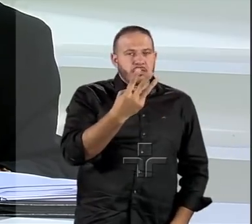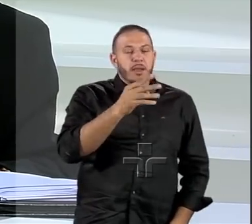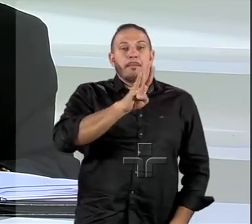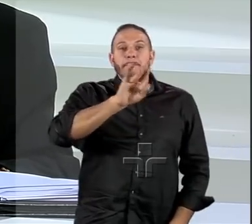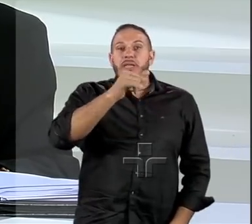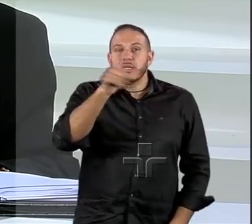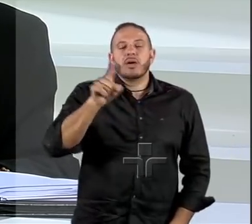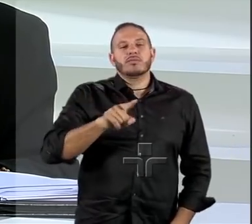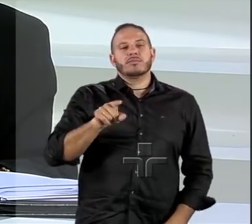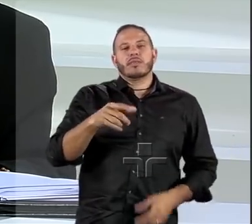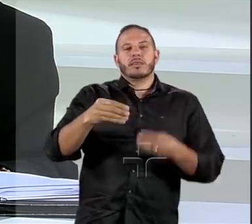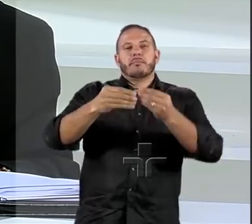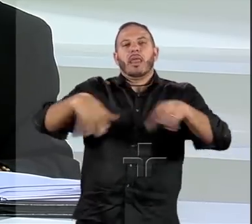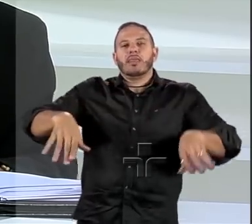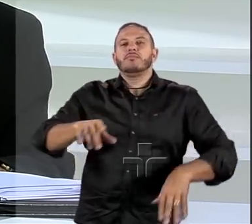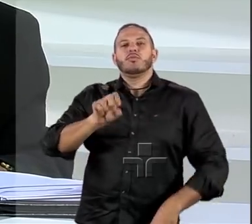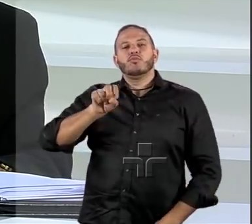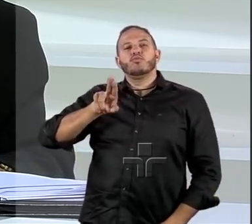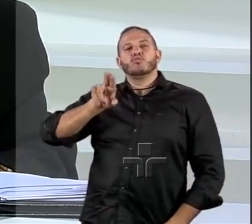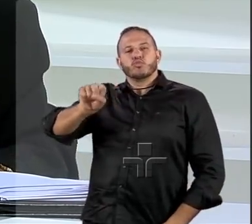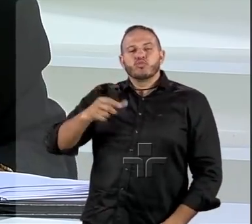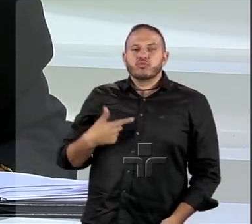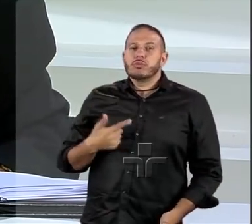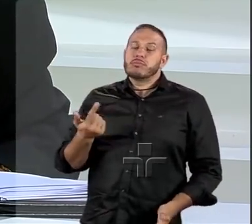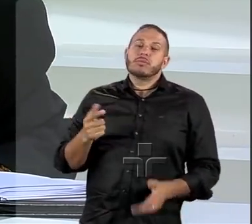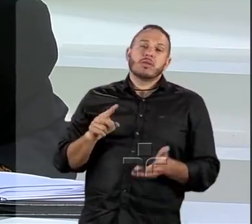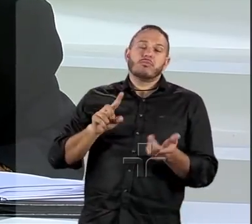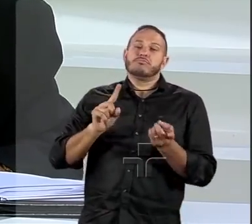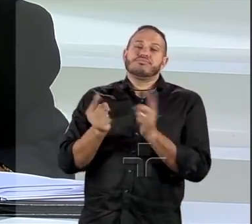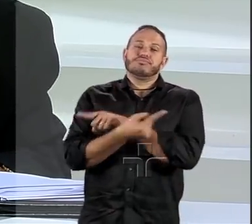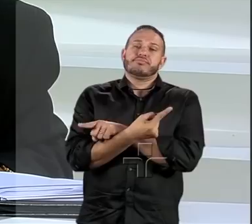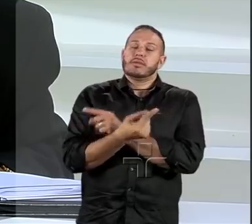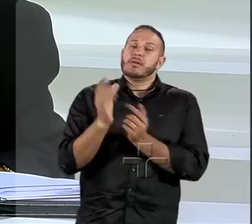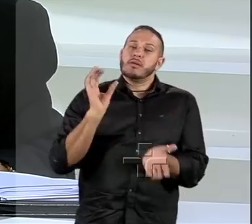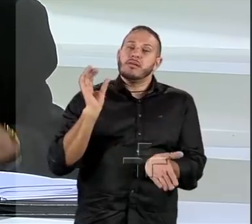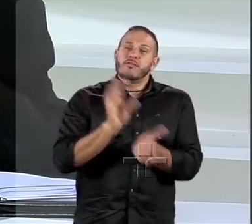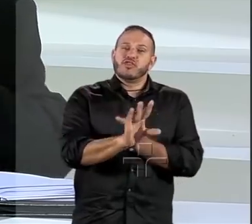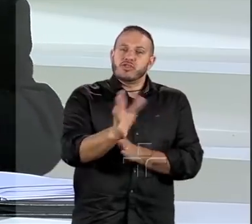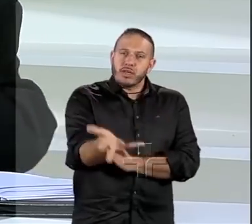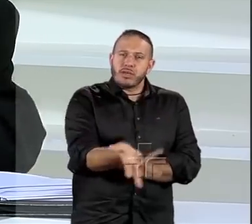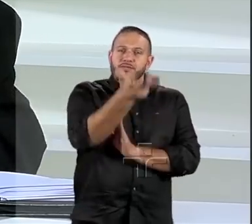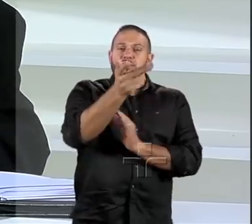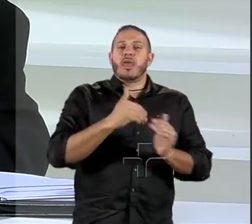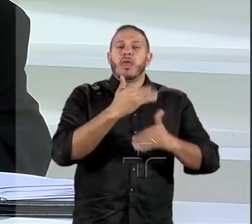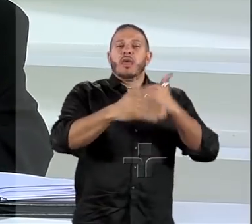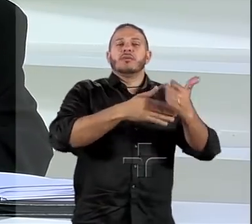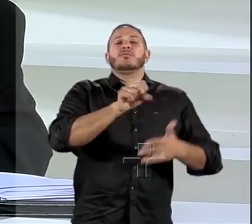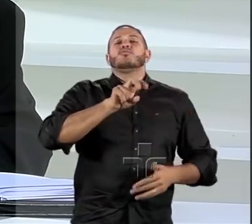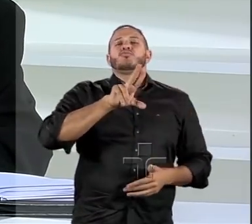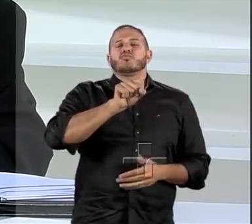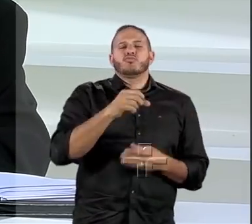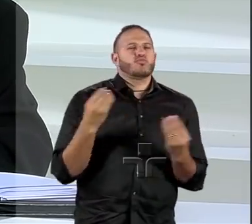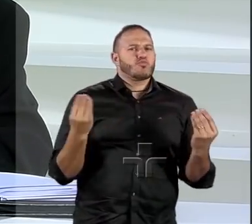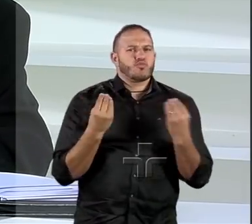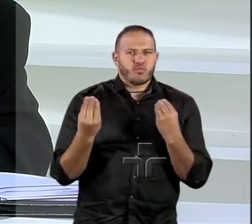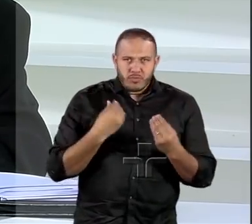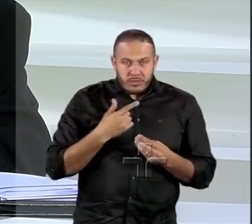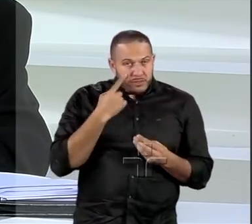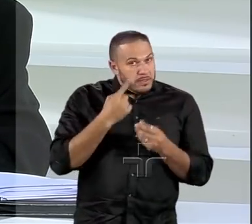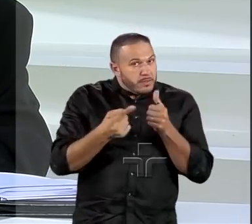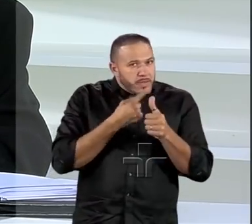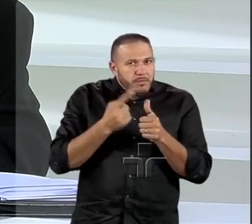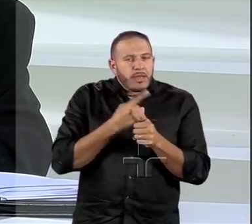os cálculos do IPER. Nós temos que investir na eficiência do SUS. E que eficiência? Primeiro, nós temos